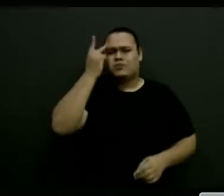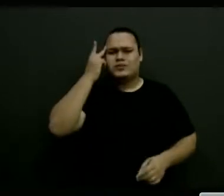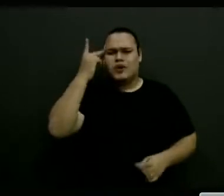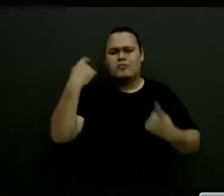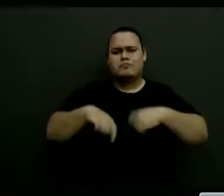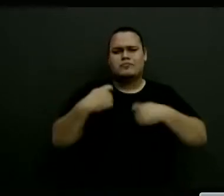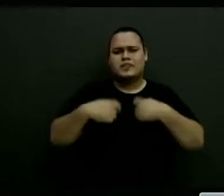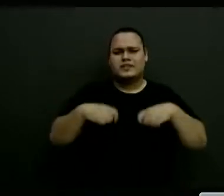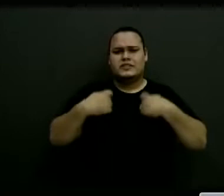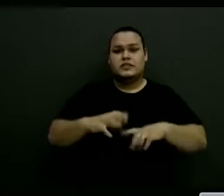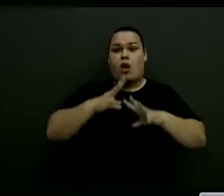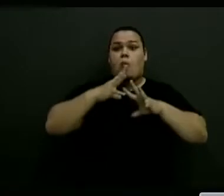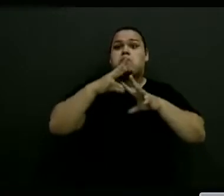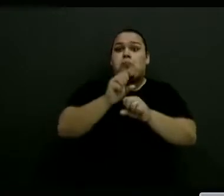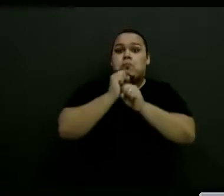habilidade,